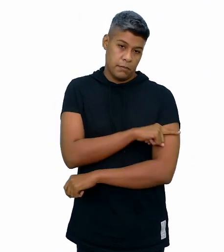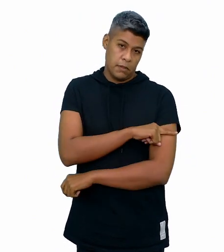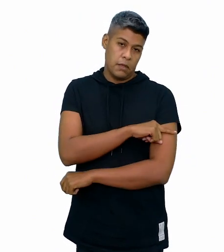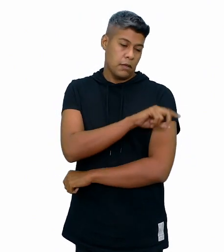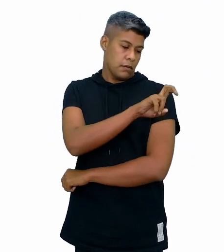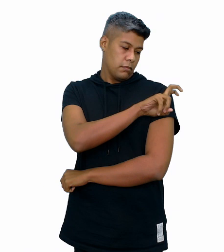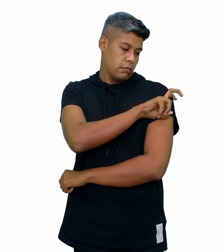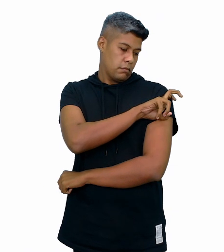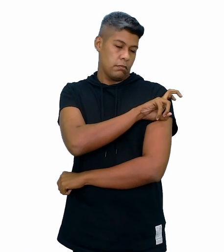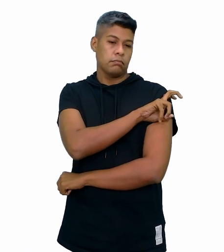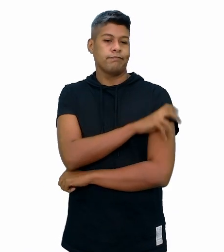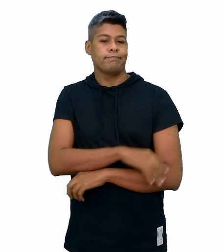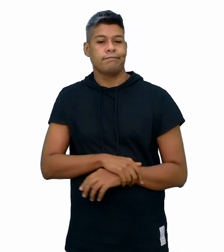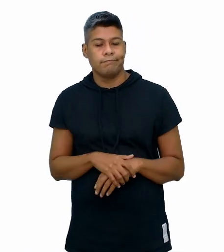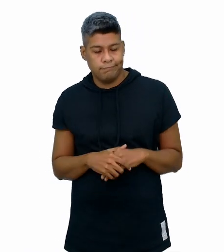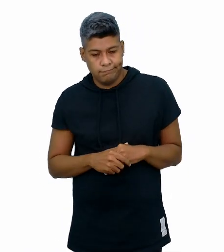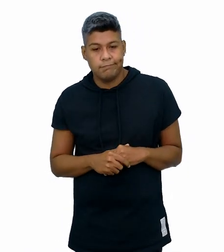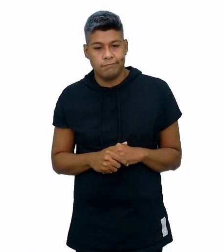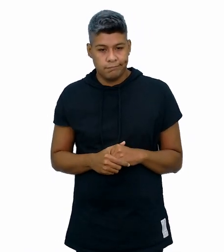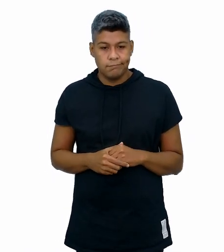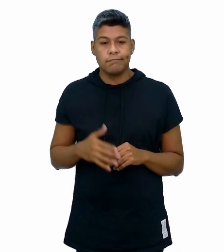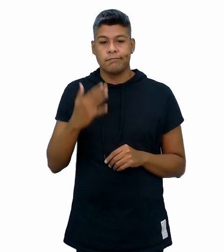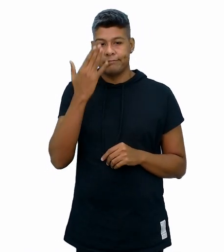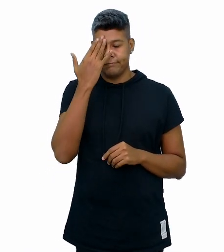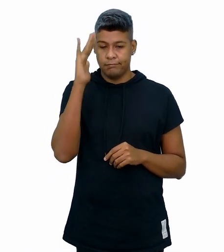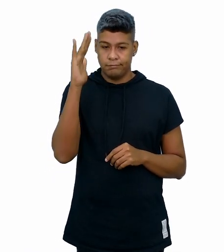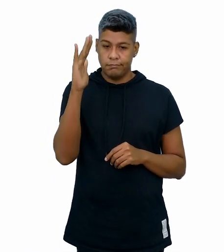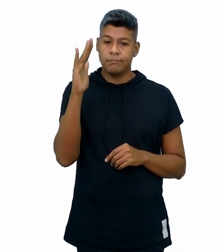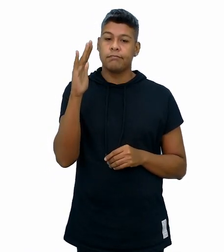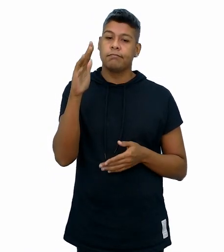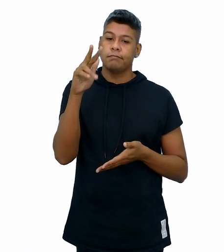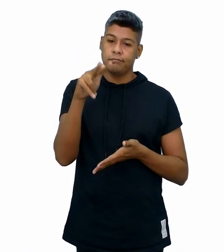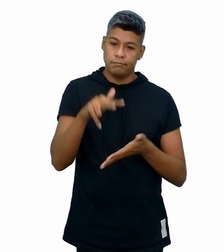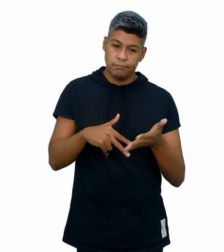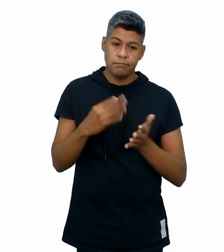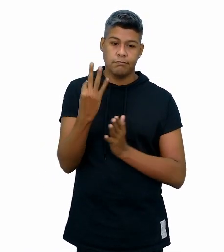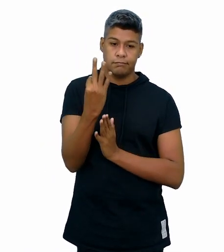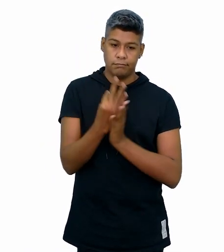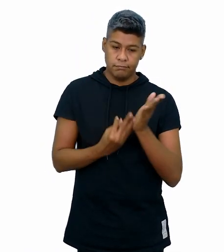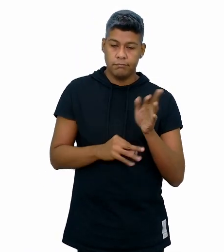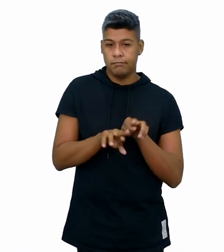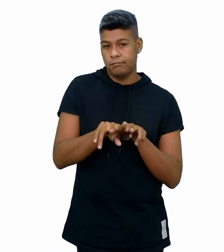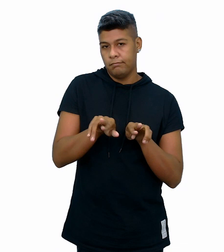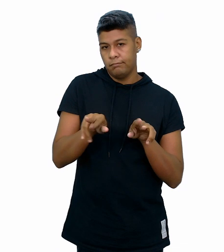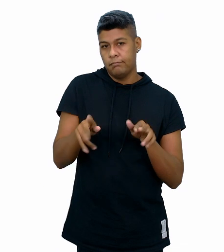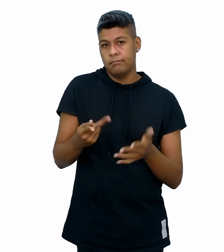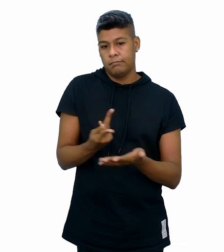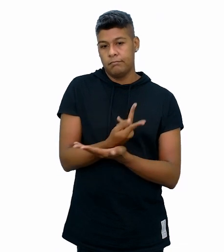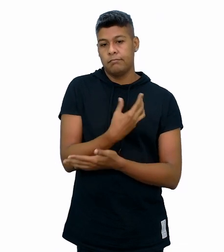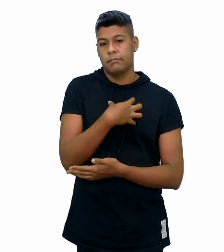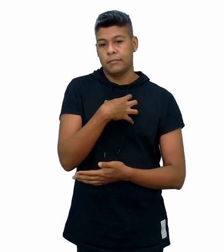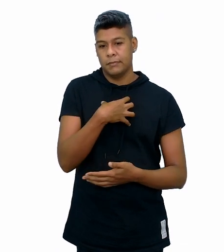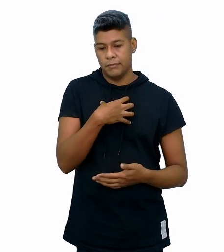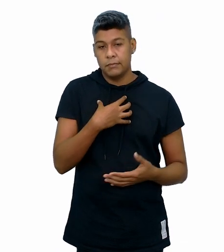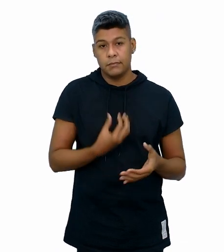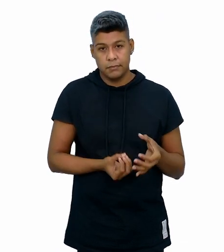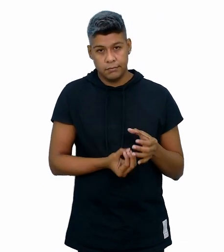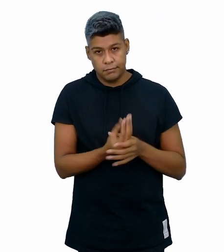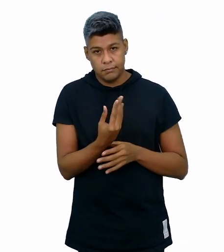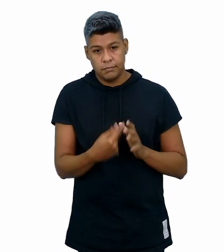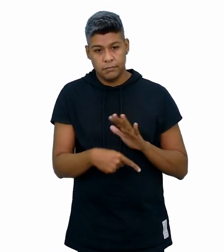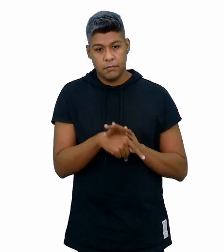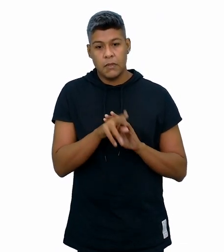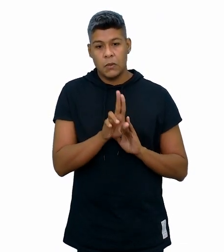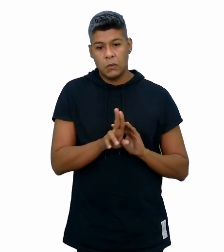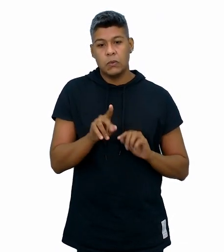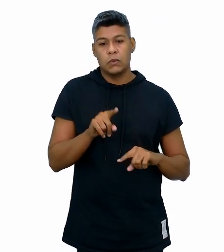portuguesa 04, compreender na leitura de textos multissemióticos o efeito de sentido produzido pelo